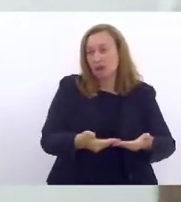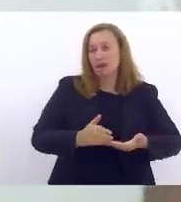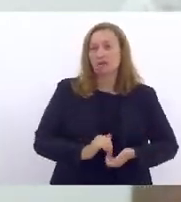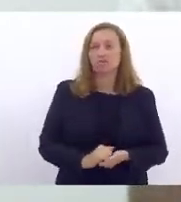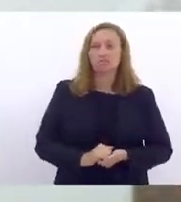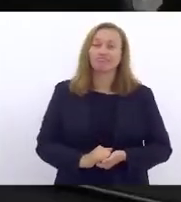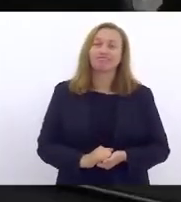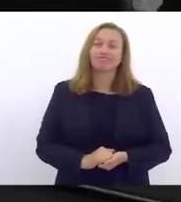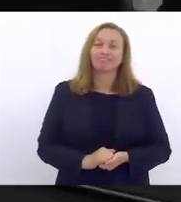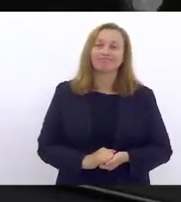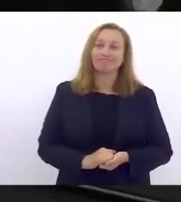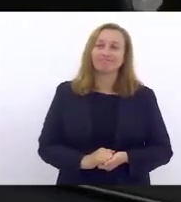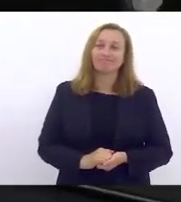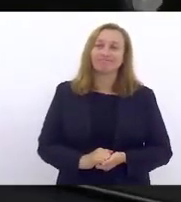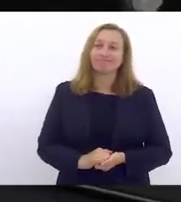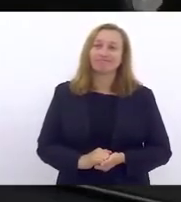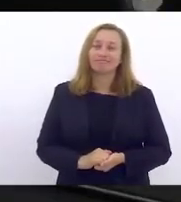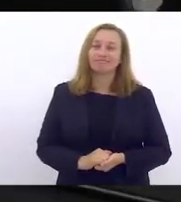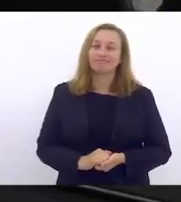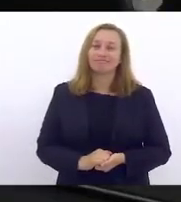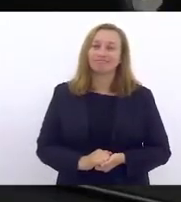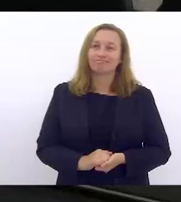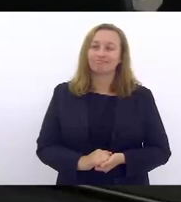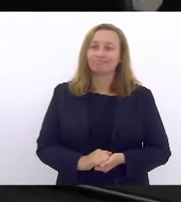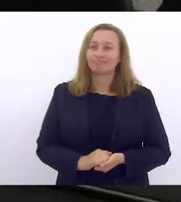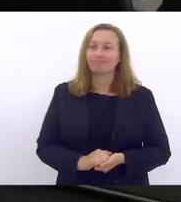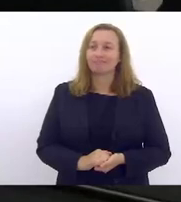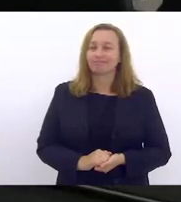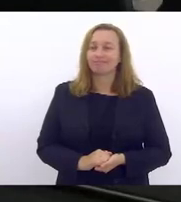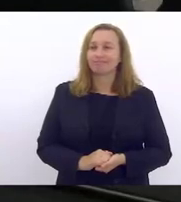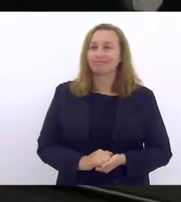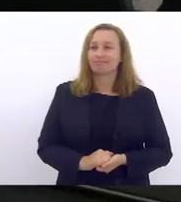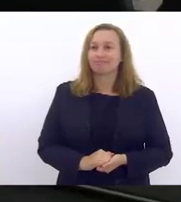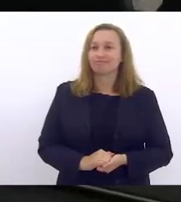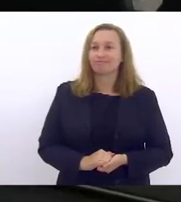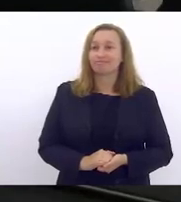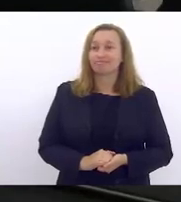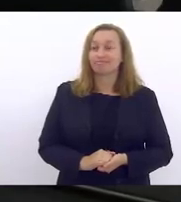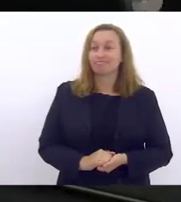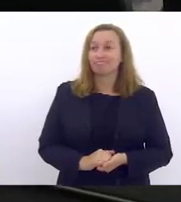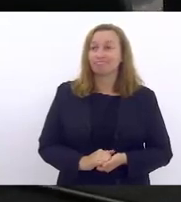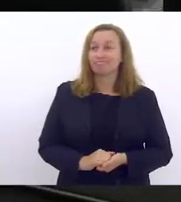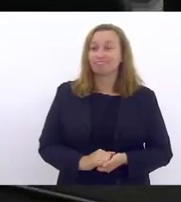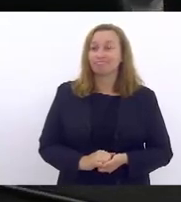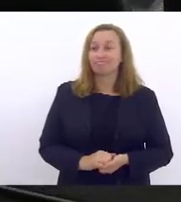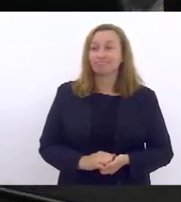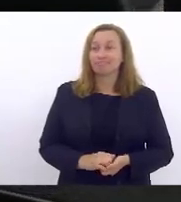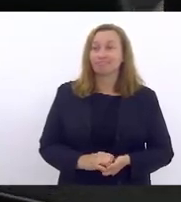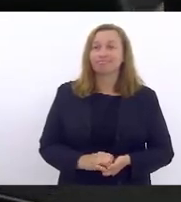lá. É porque fica melhor para fazer a foto. Tem um microfone aqui? Não. Tem.